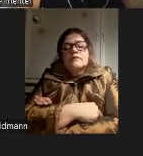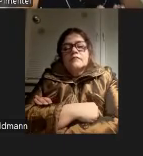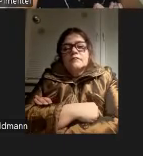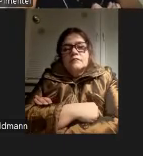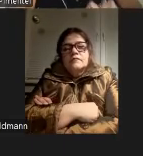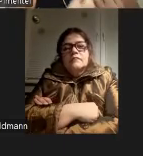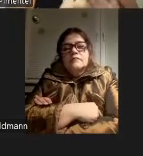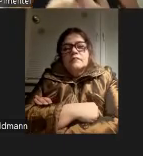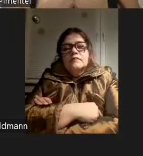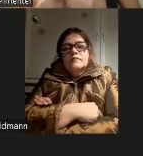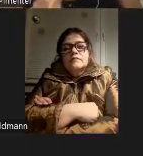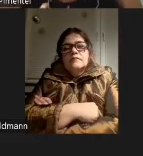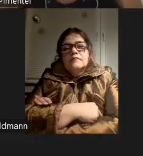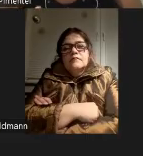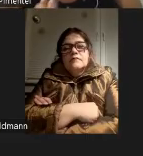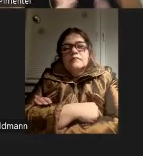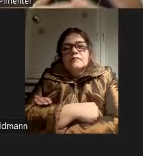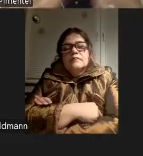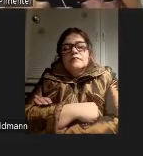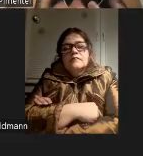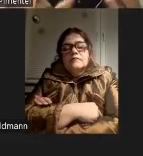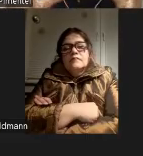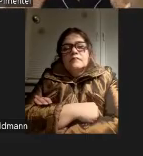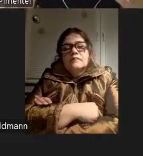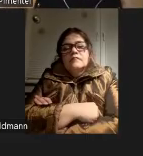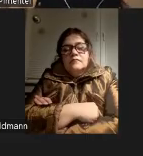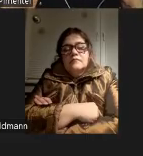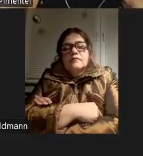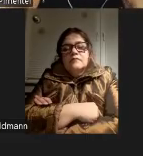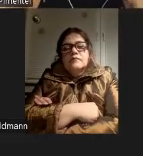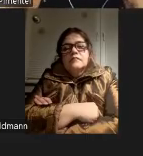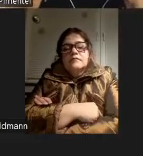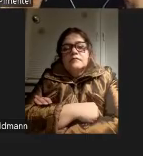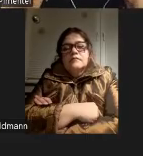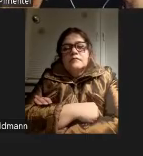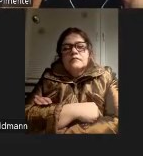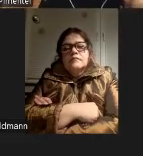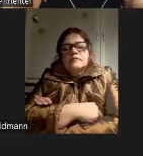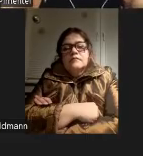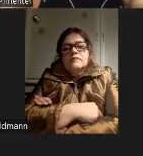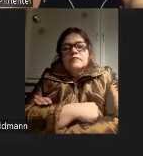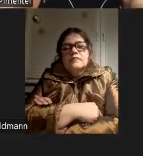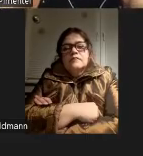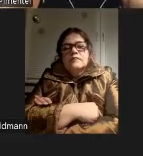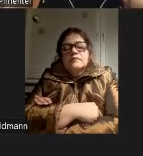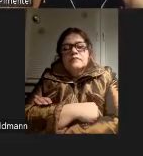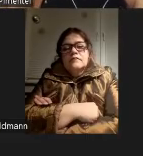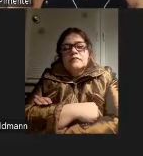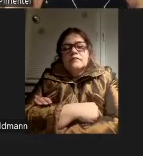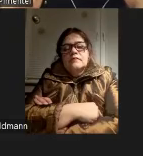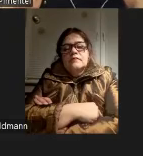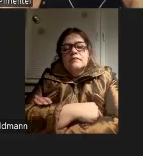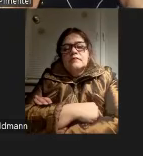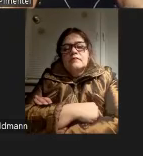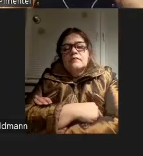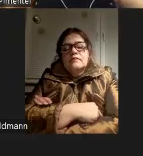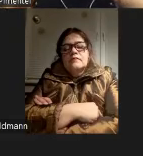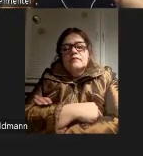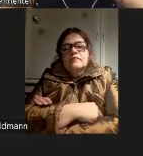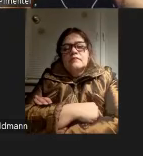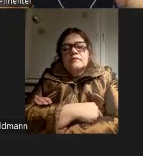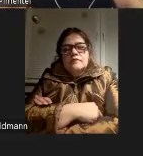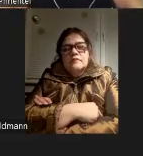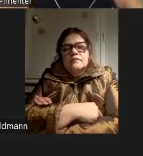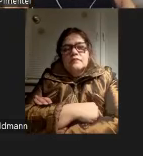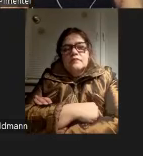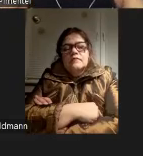né? E porque, Flavinha, vou te pedir para falar sobre isso, onde, a depender de onde, dos restos metabólicos, e de onde eles